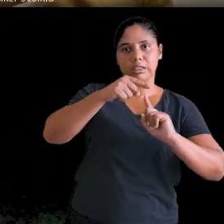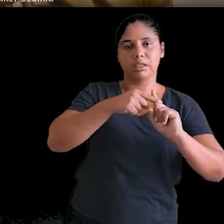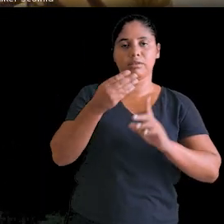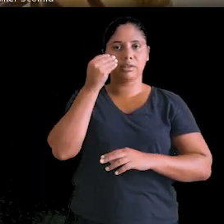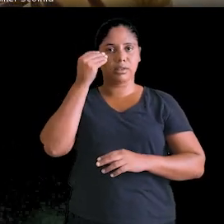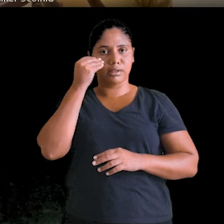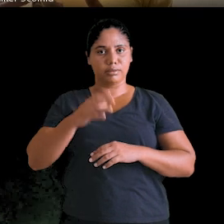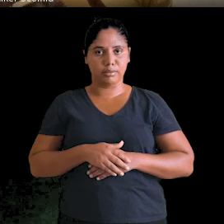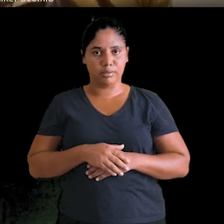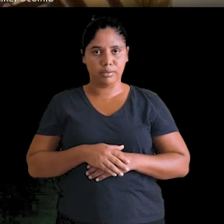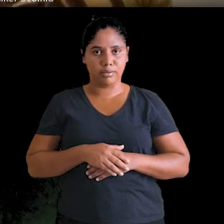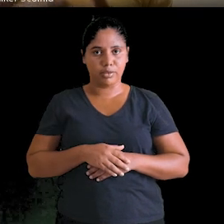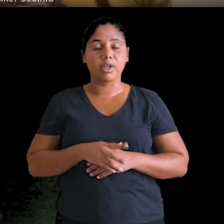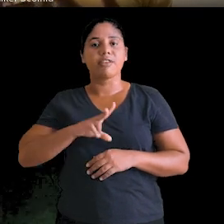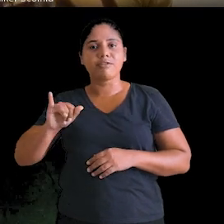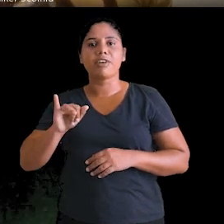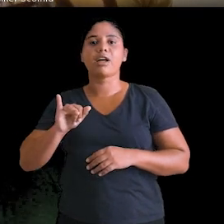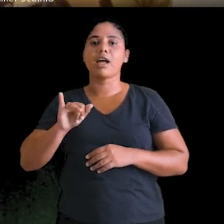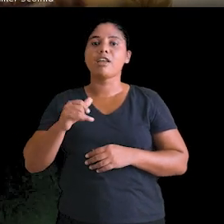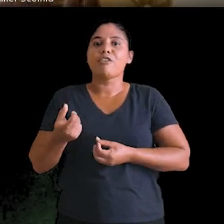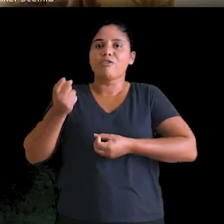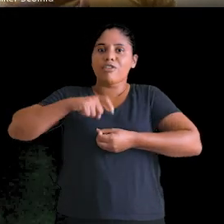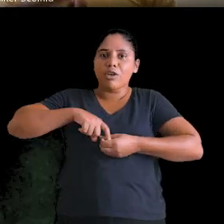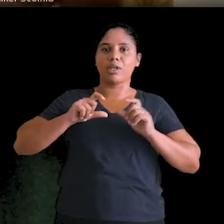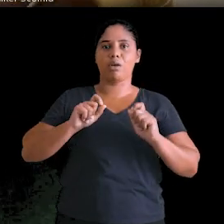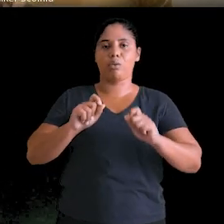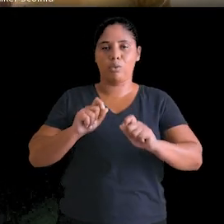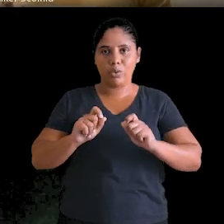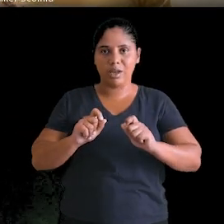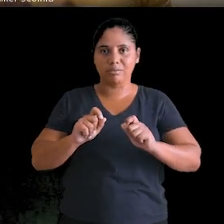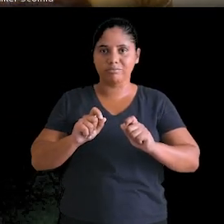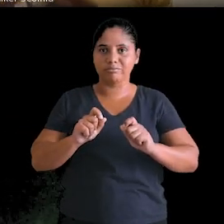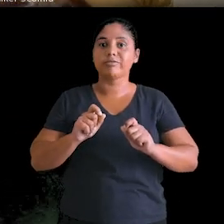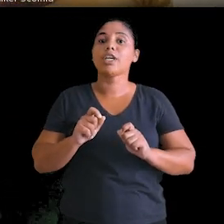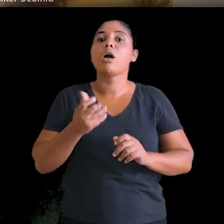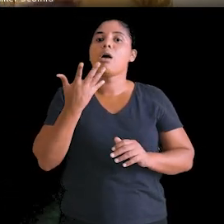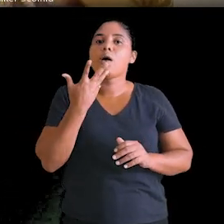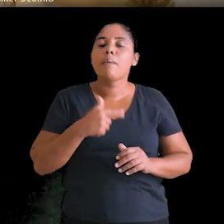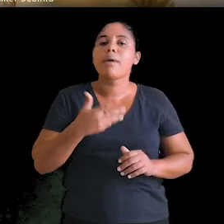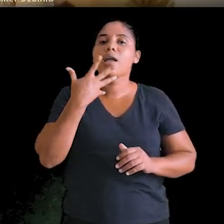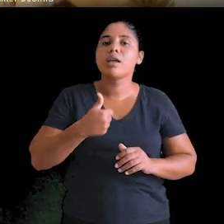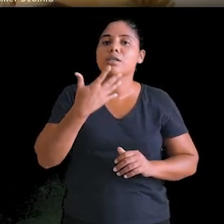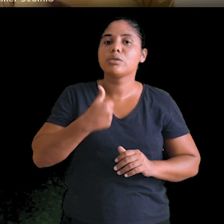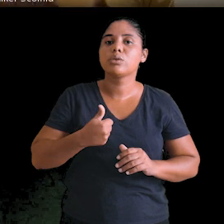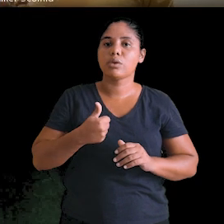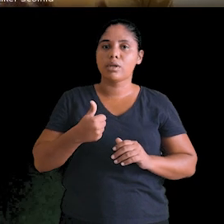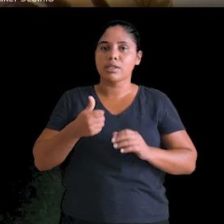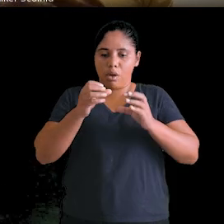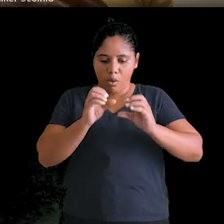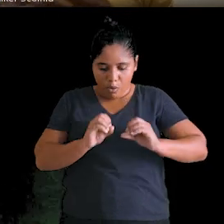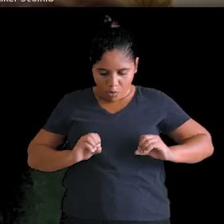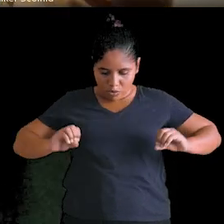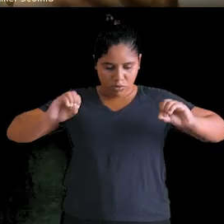menstrual ele indicando que a ovulação foi retomada, o que é essencial para a questão da concepção. No